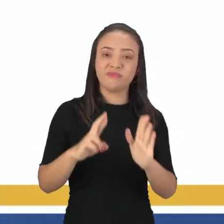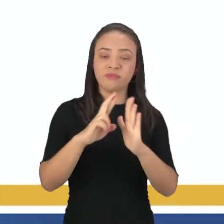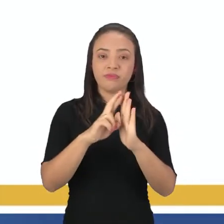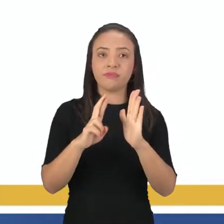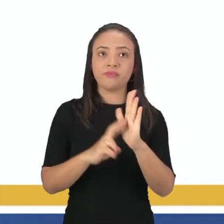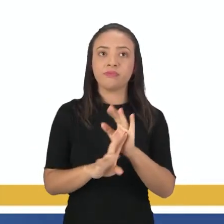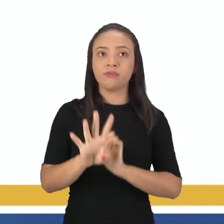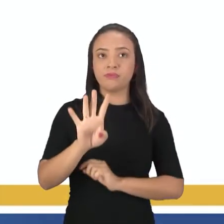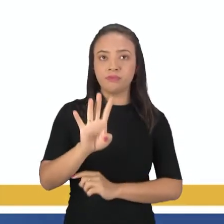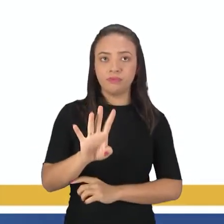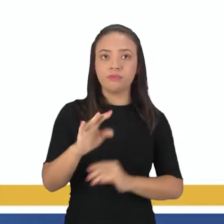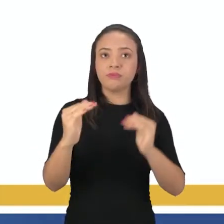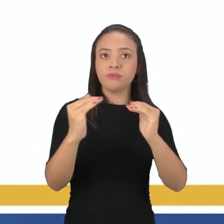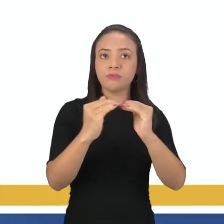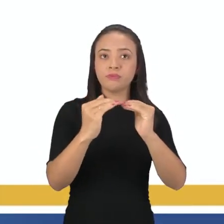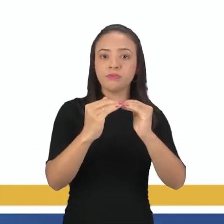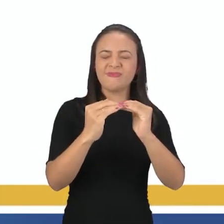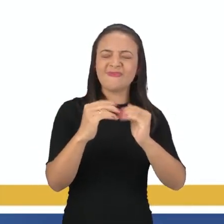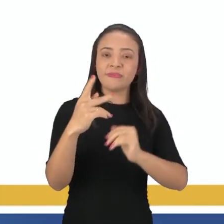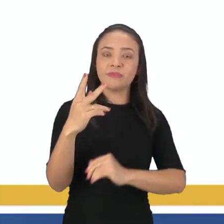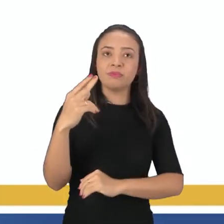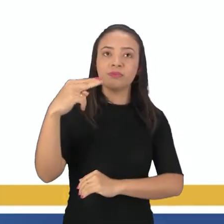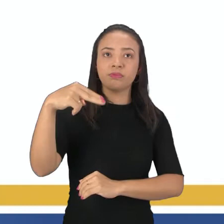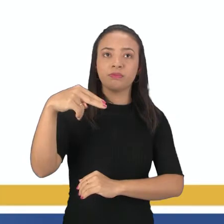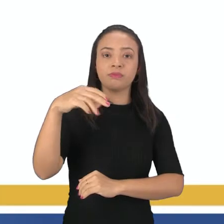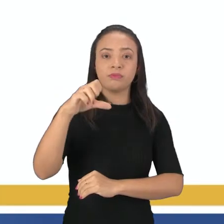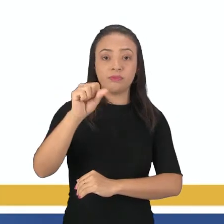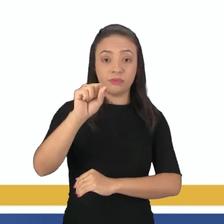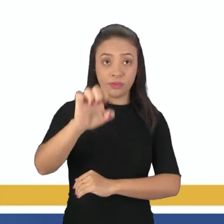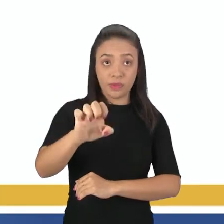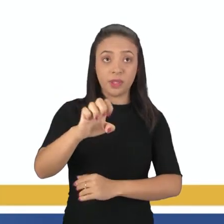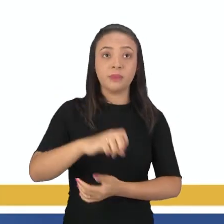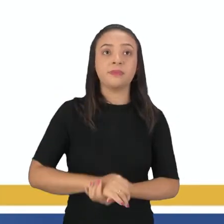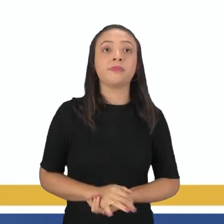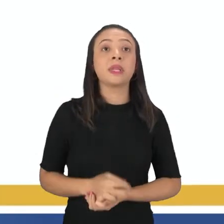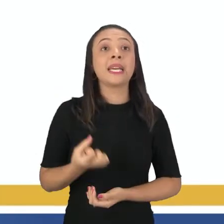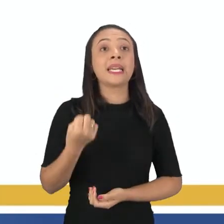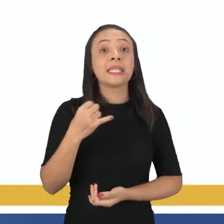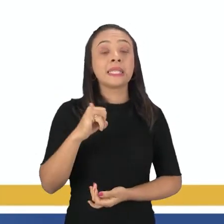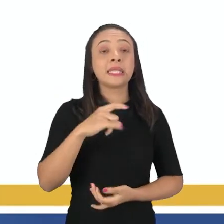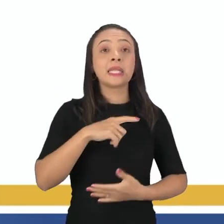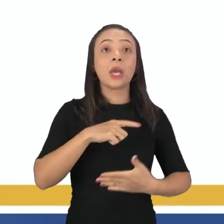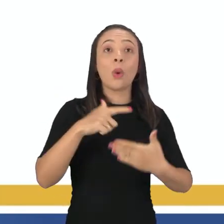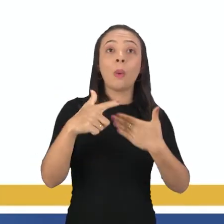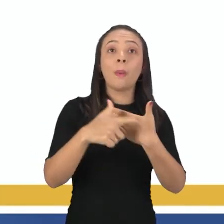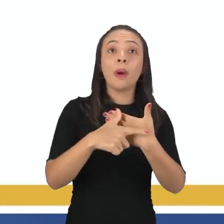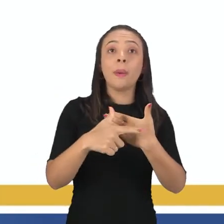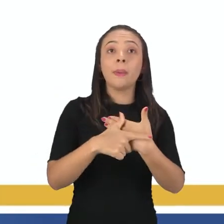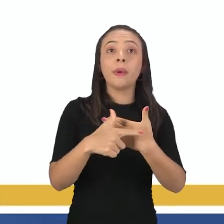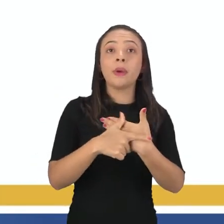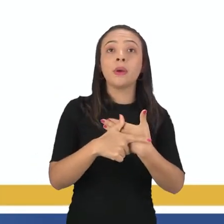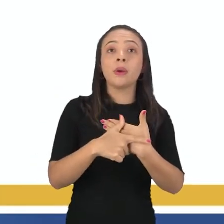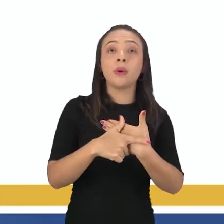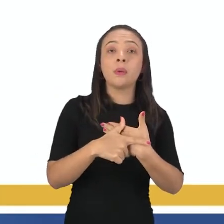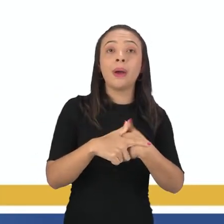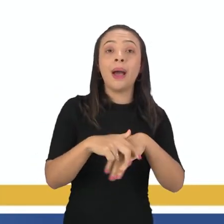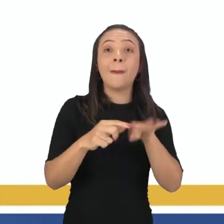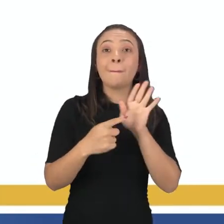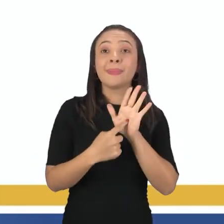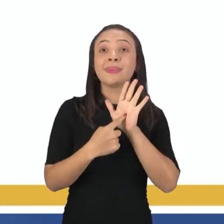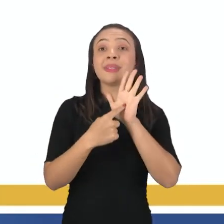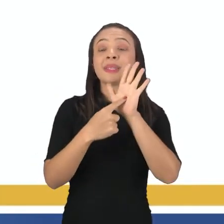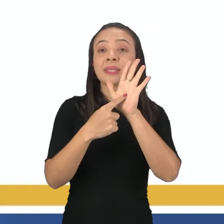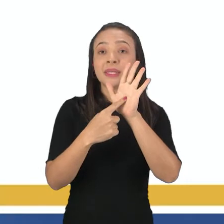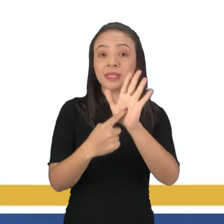Regra número 4. Concorda-se com o pronome se. Quando possui a função de índice de determinação do